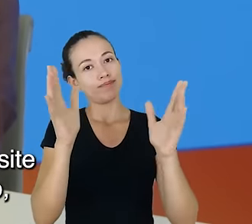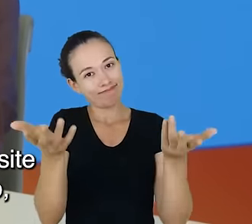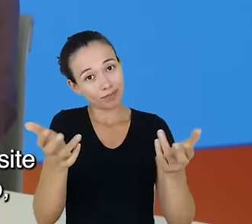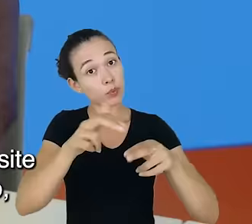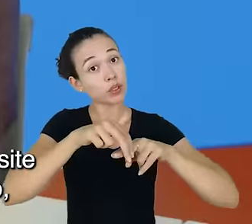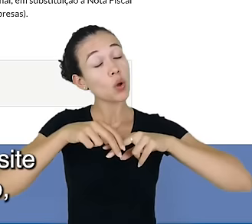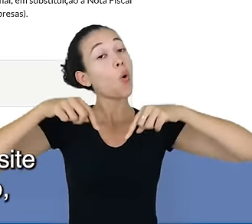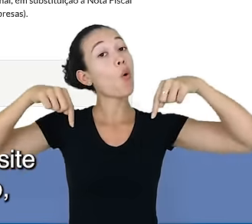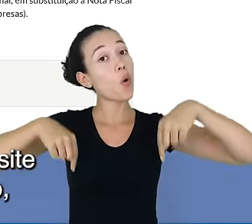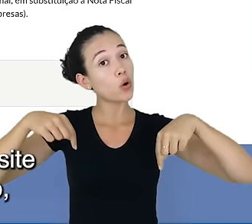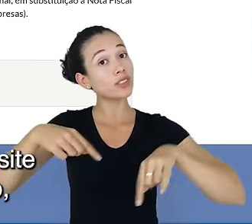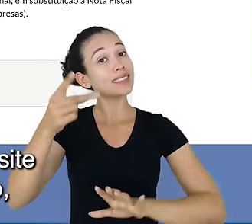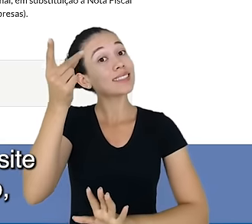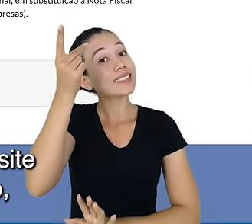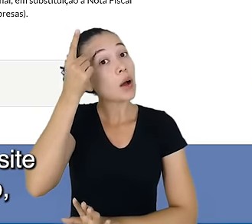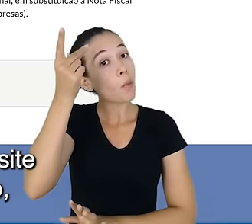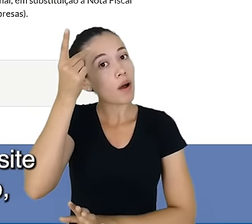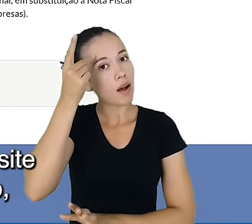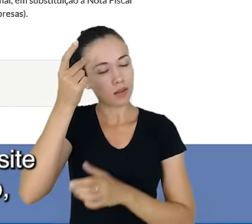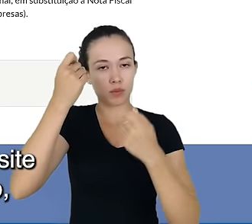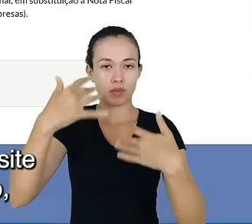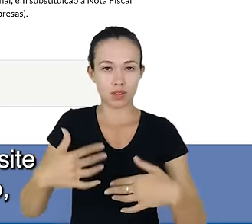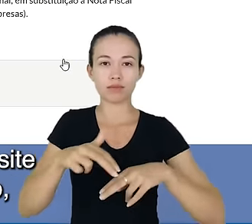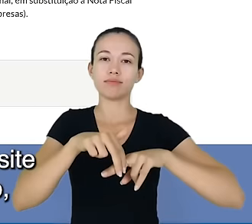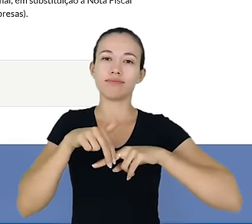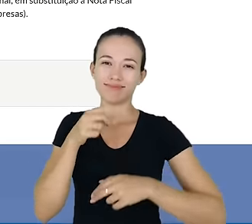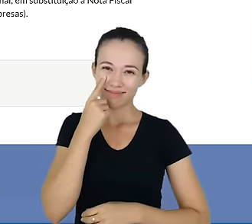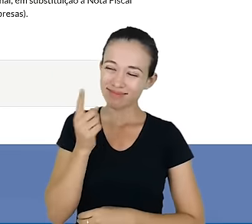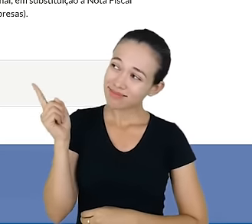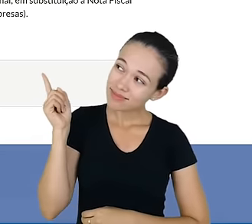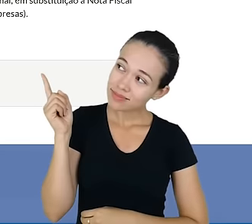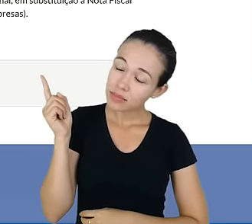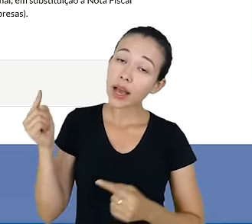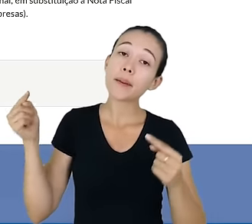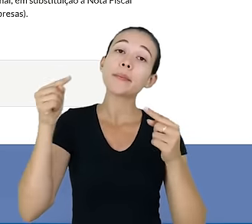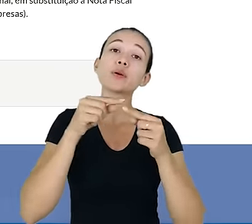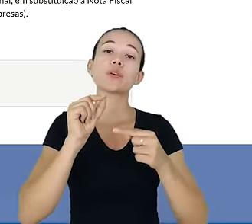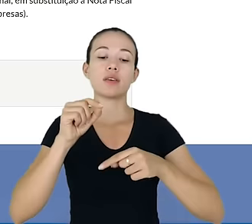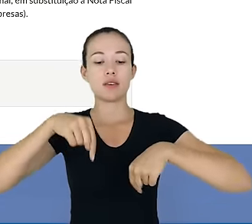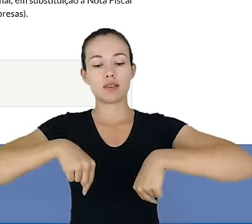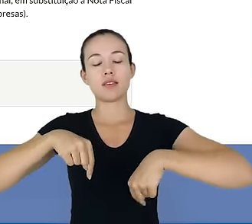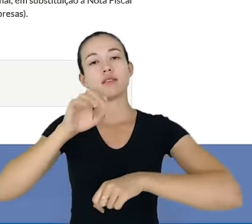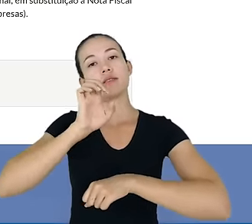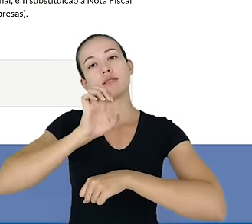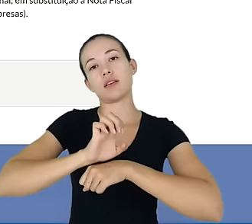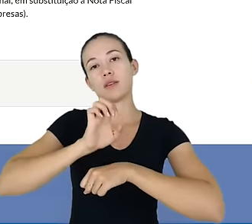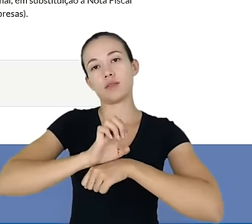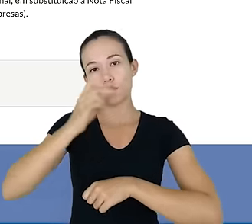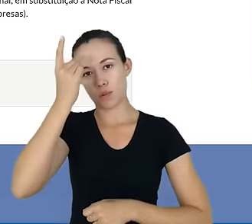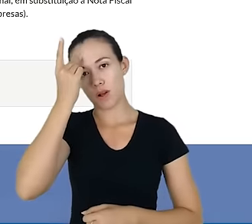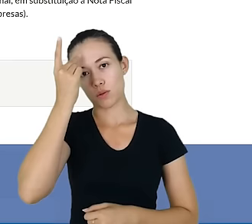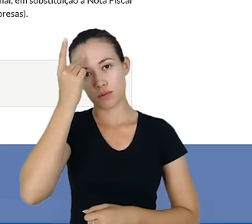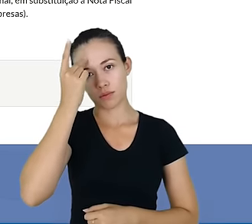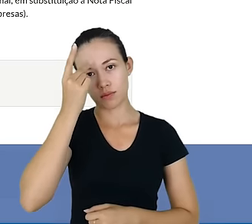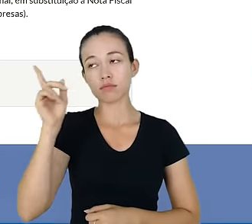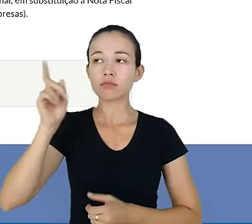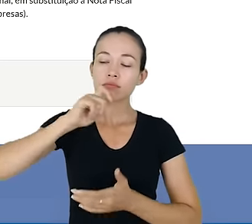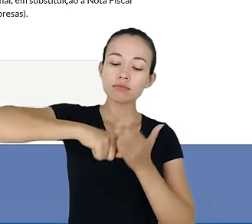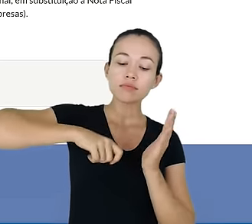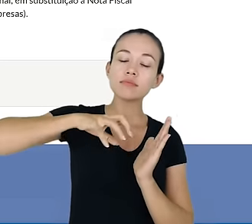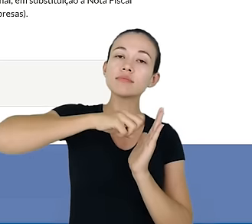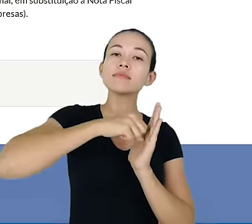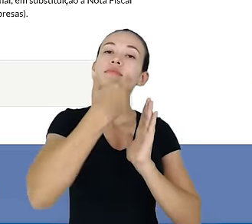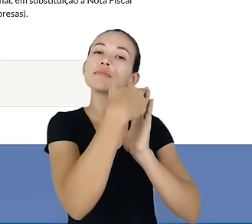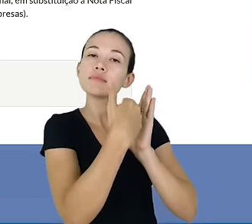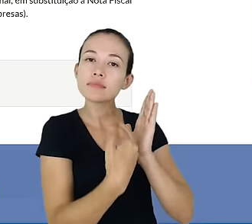por isso eu tô aqui na parte do site do Governo do Estado de São Paulo em que ele traz as regras de credenciamento hoje o